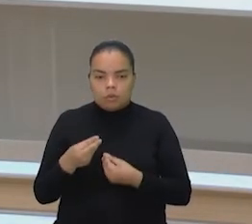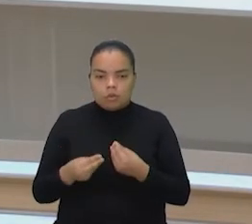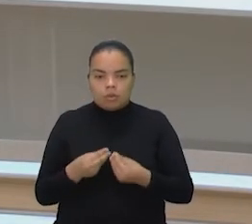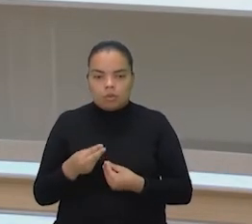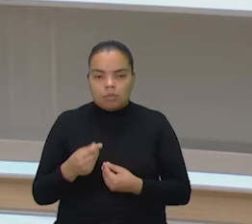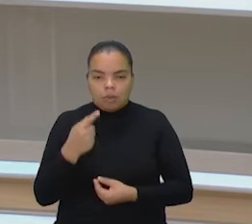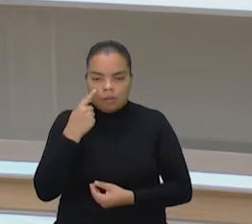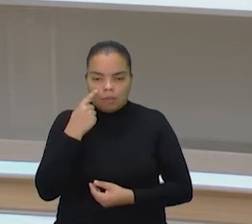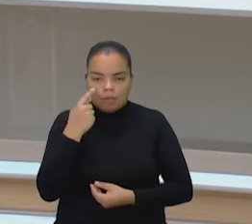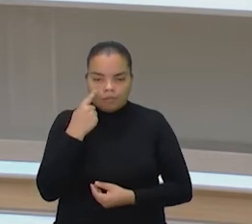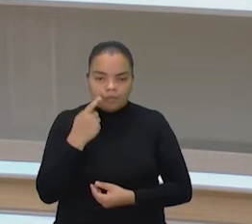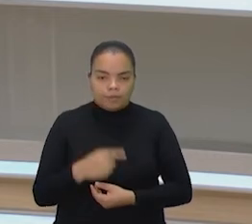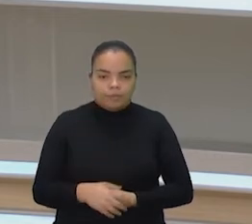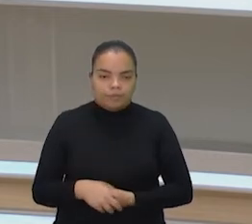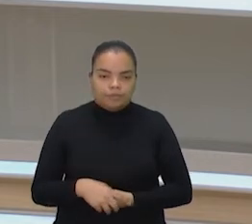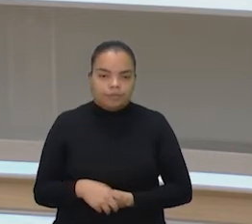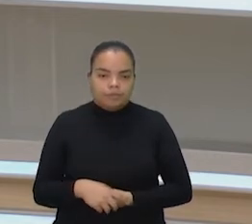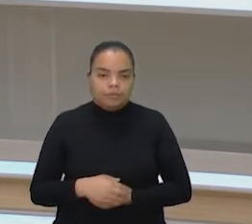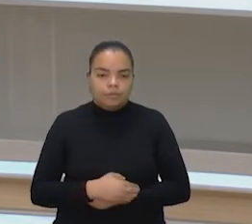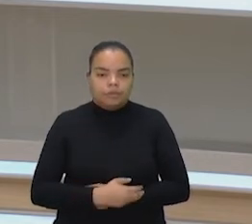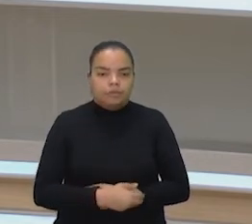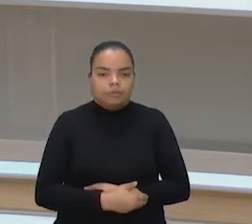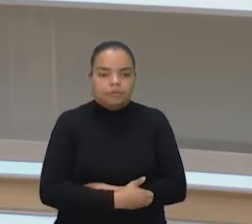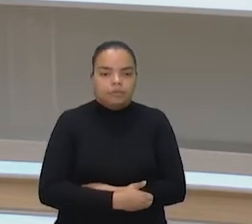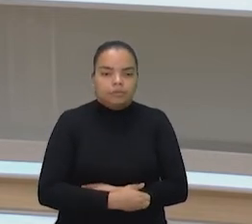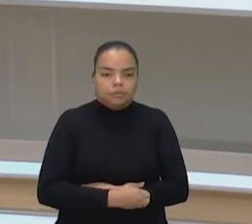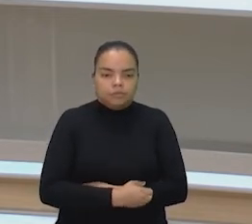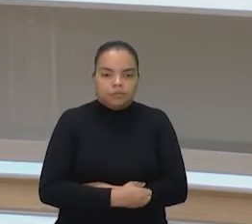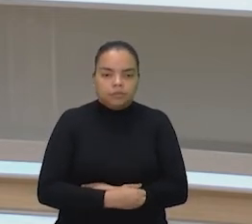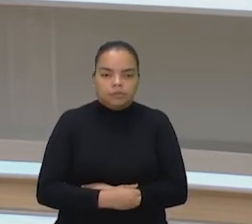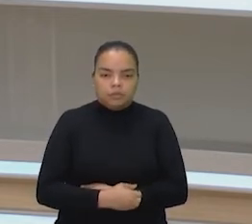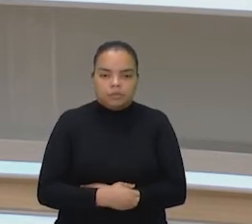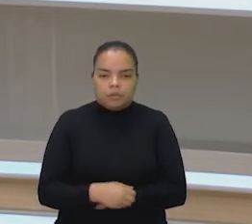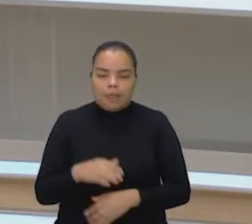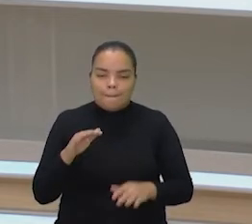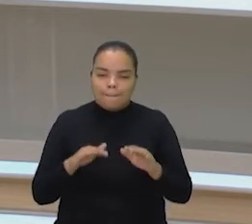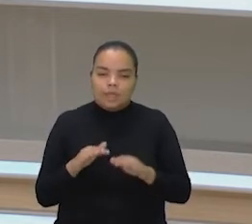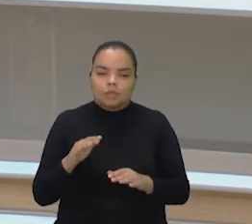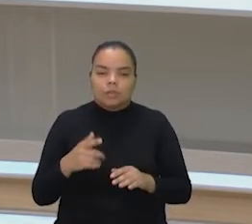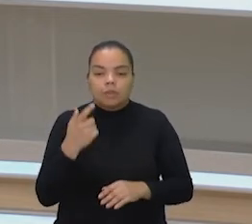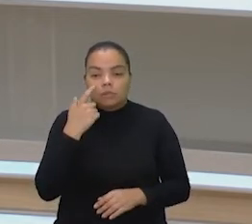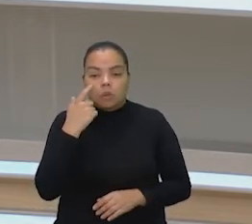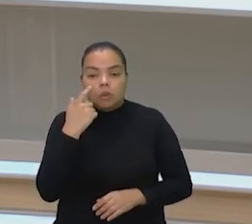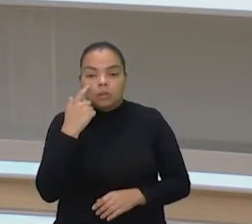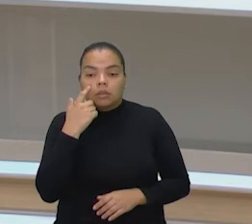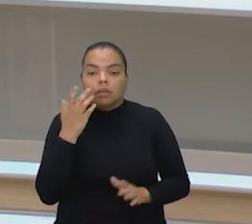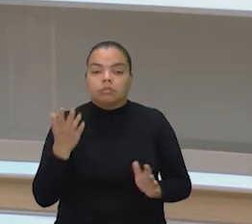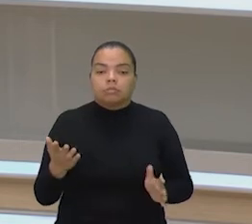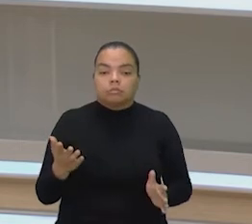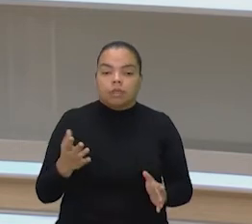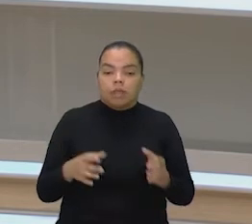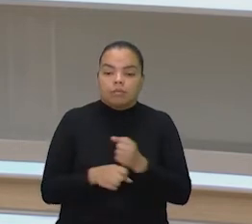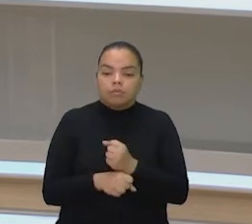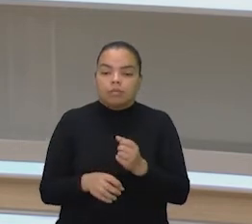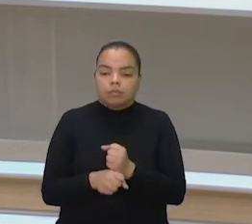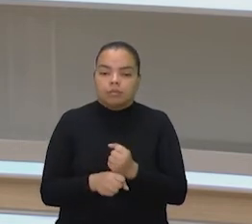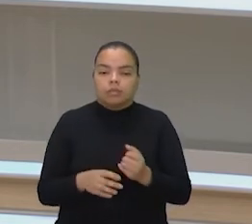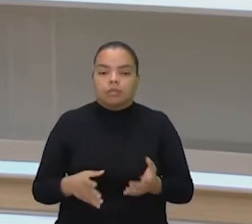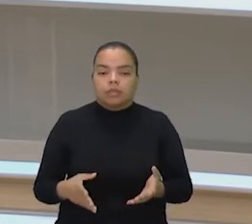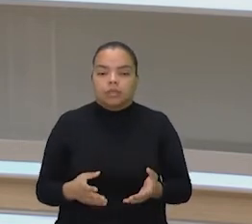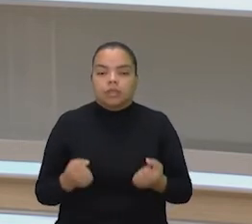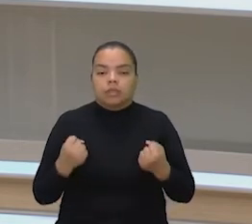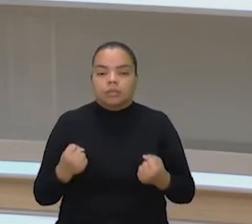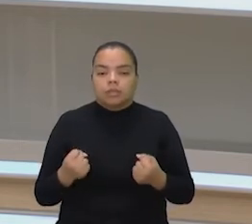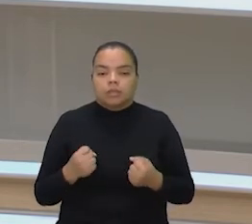dar. Calcular alguns pontos, tá bom? Vamos ver mais ou menos quanto que é a pressão atmosférica, por